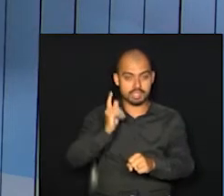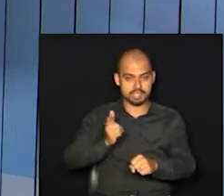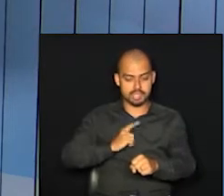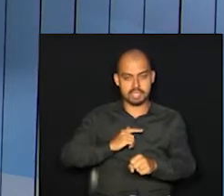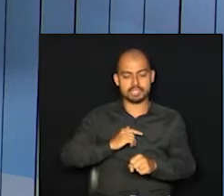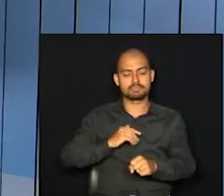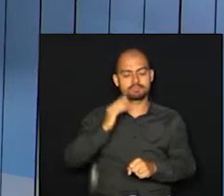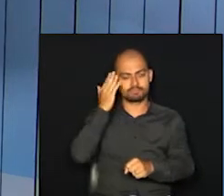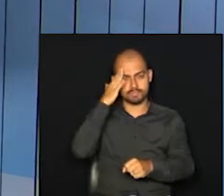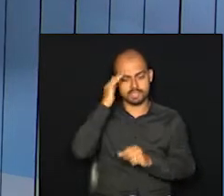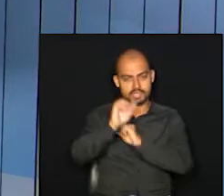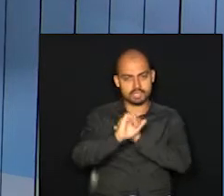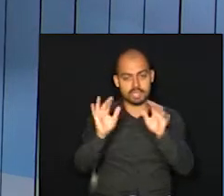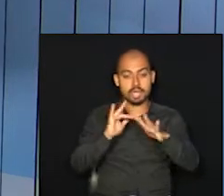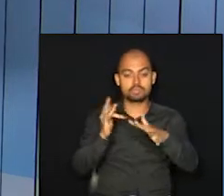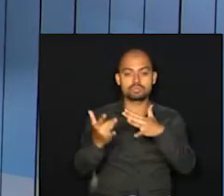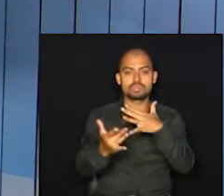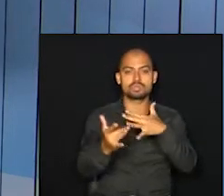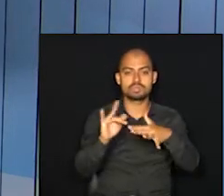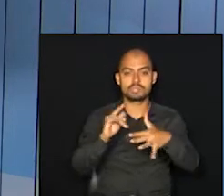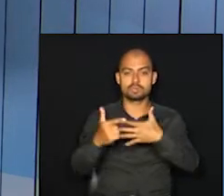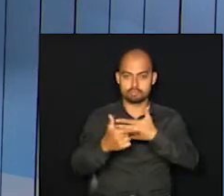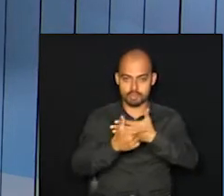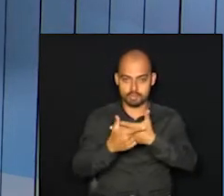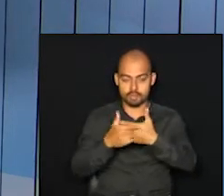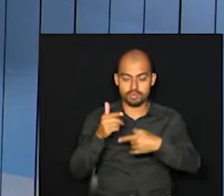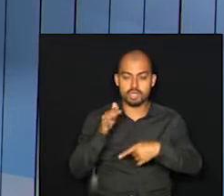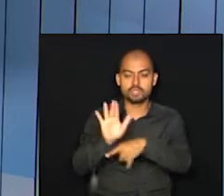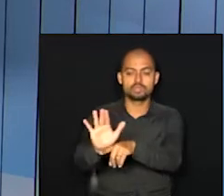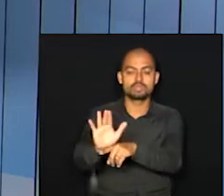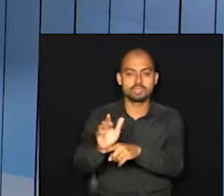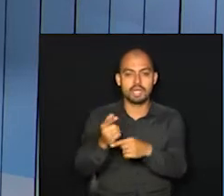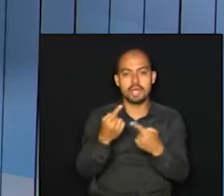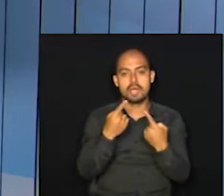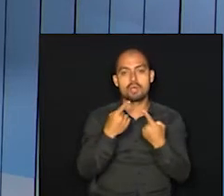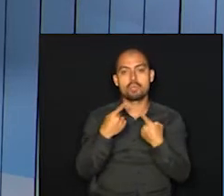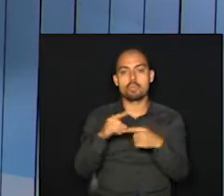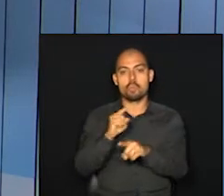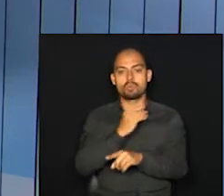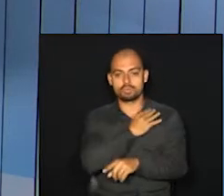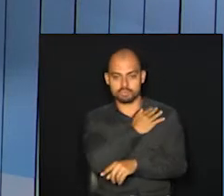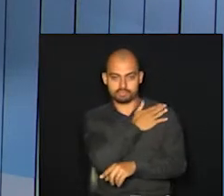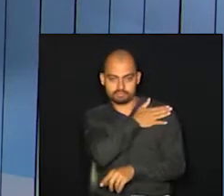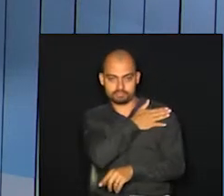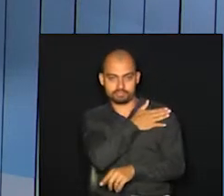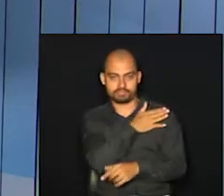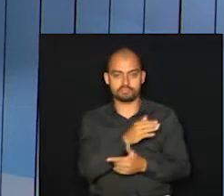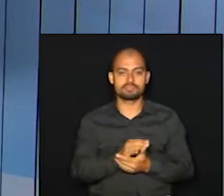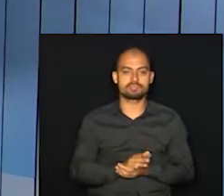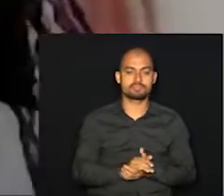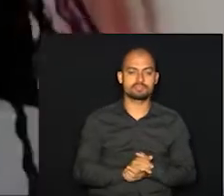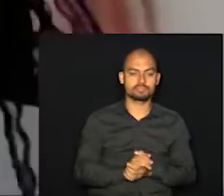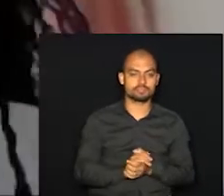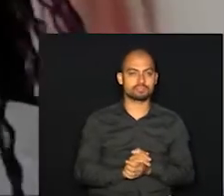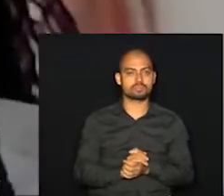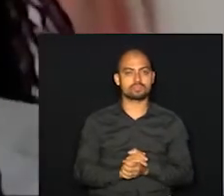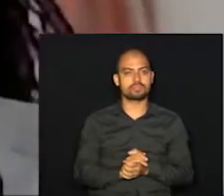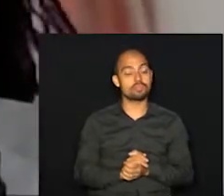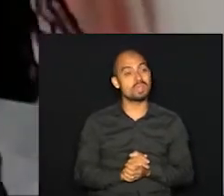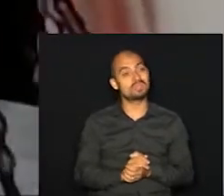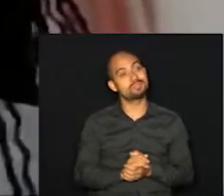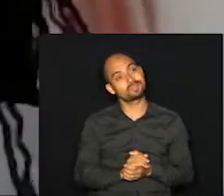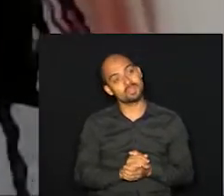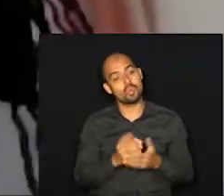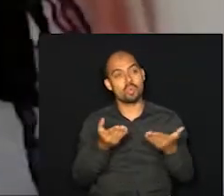rede social tem para também ajudar nesse combate ao racismo? Eu acho que hoje nós estamos